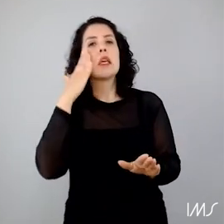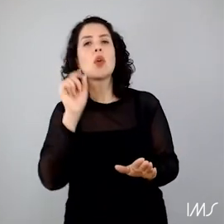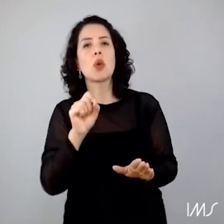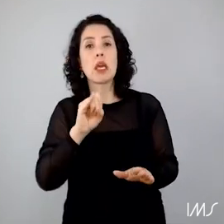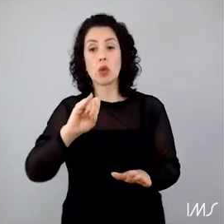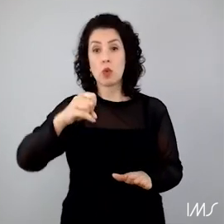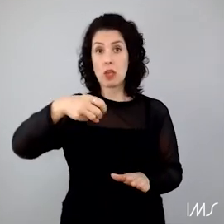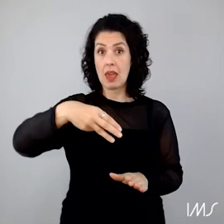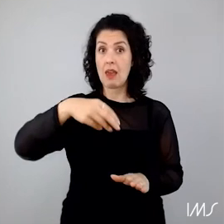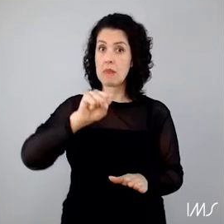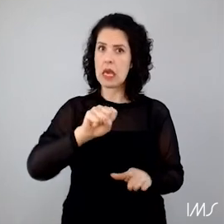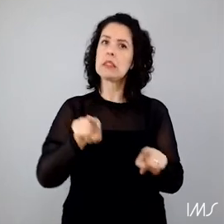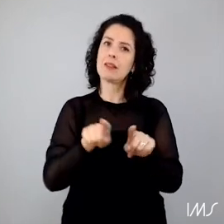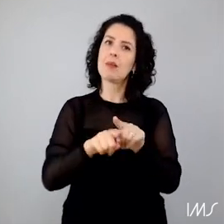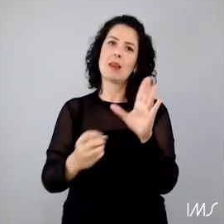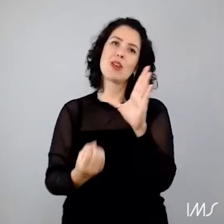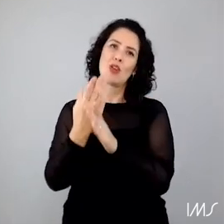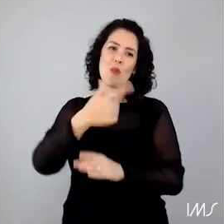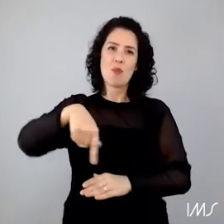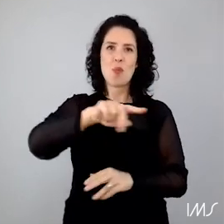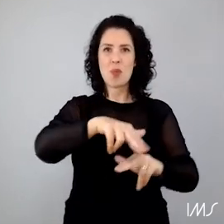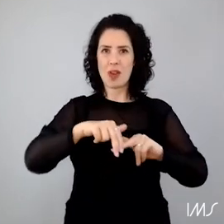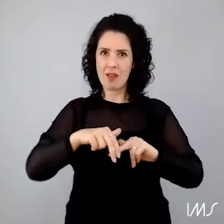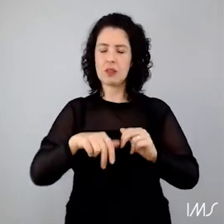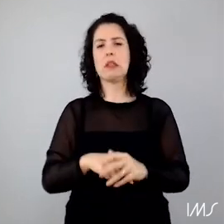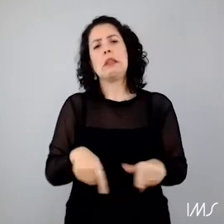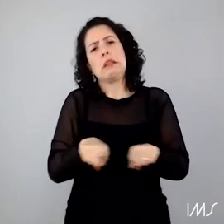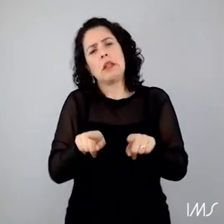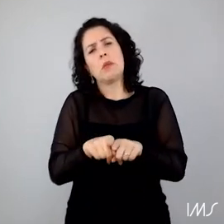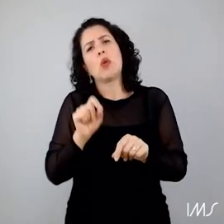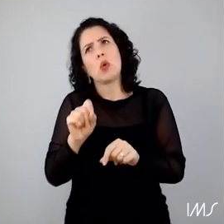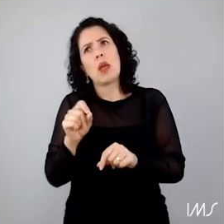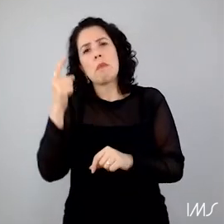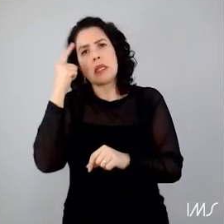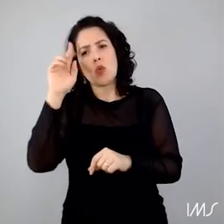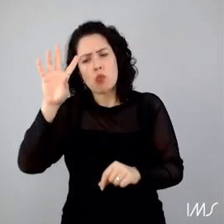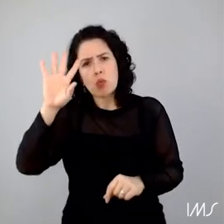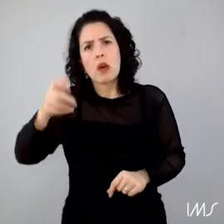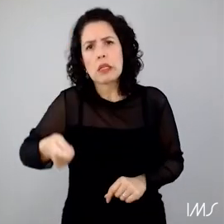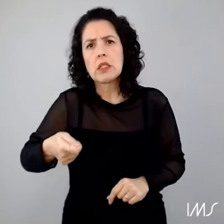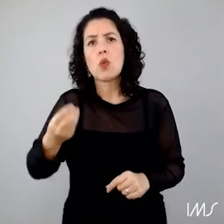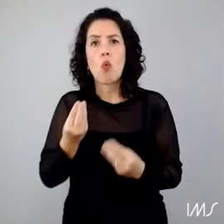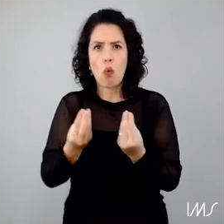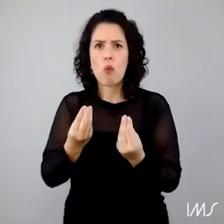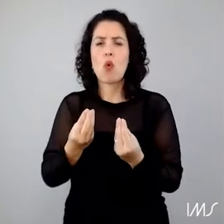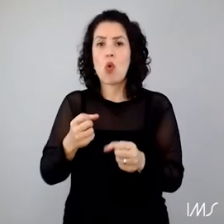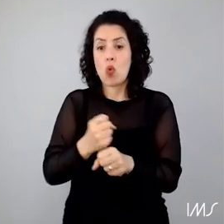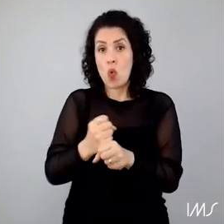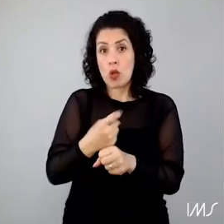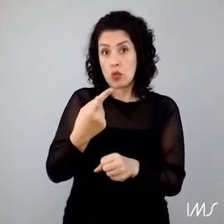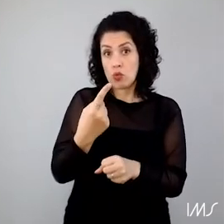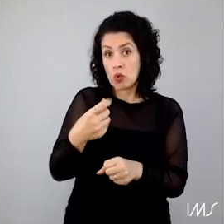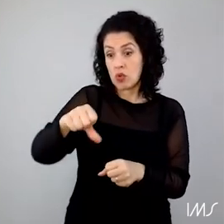de se abrir para a fotografia, de investir na incorporação de arquivos, né,